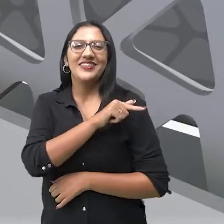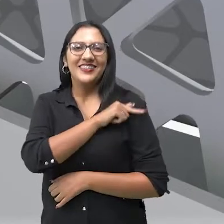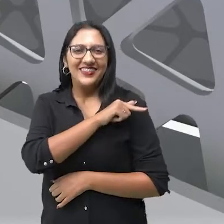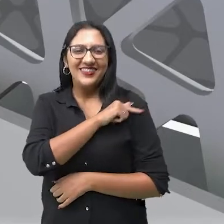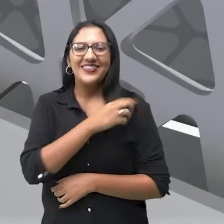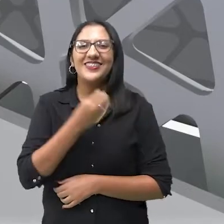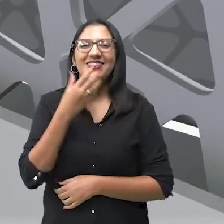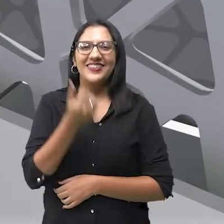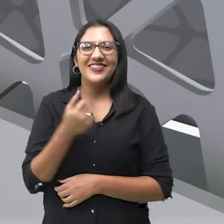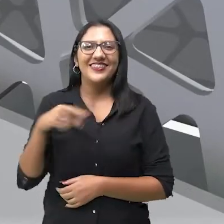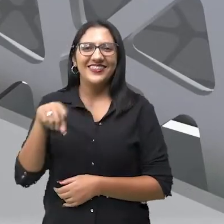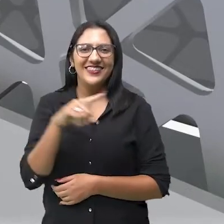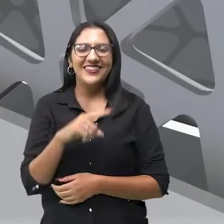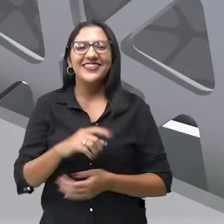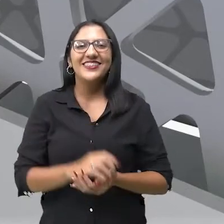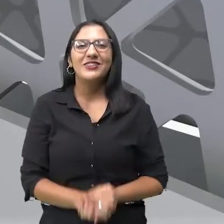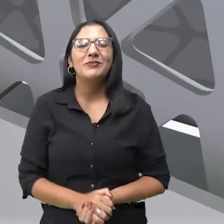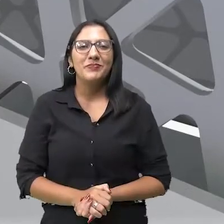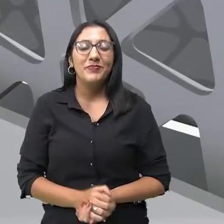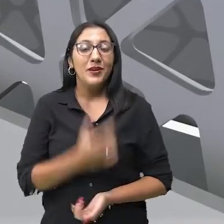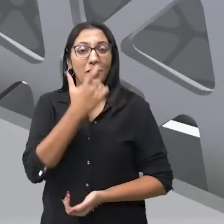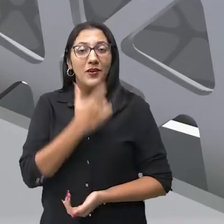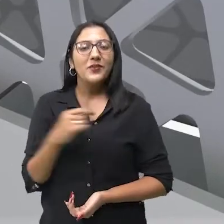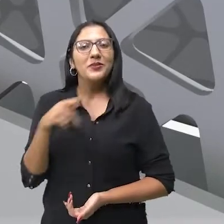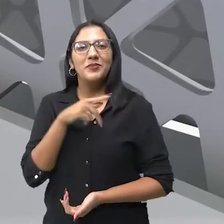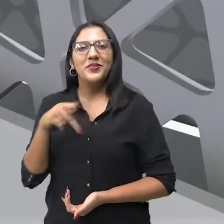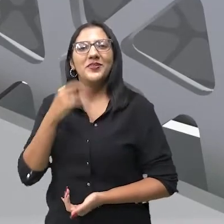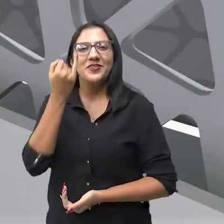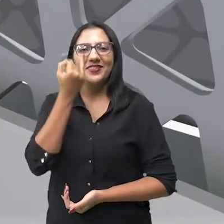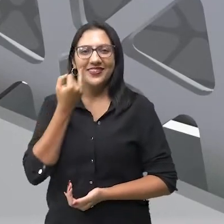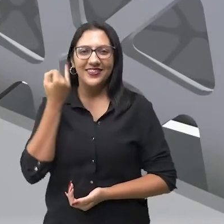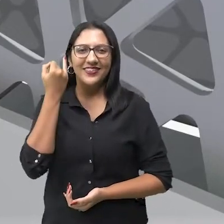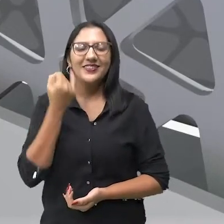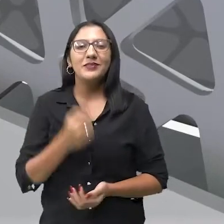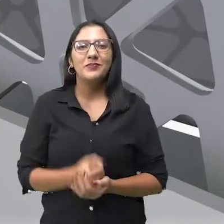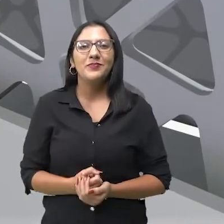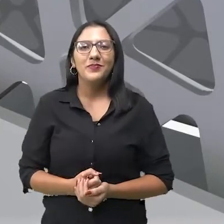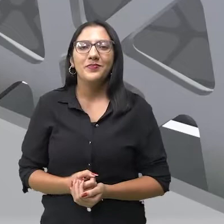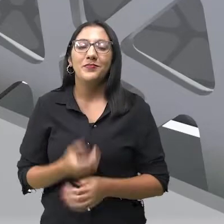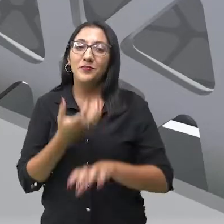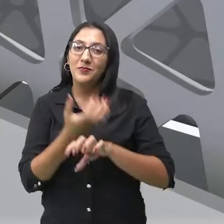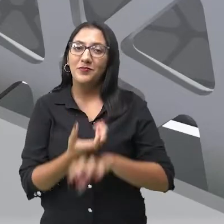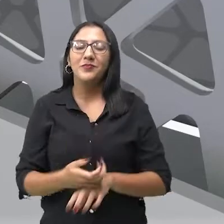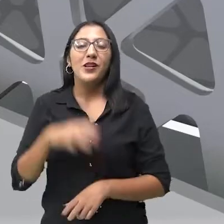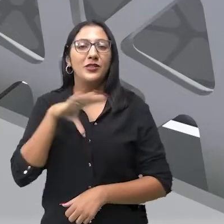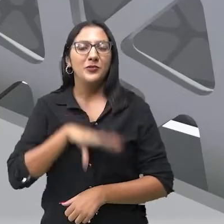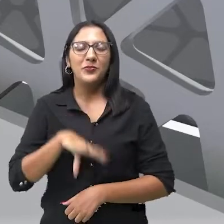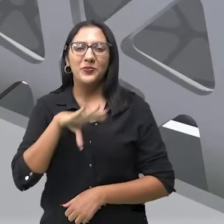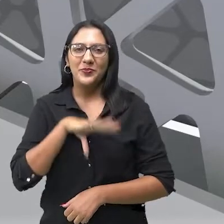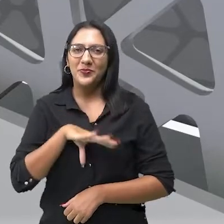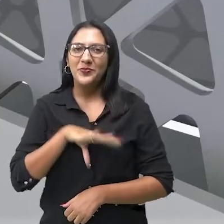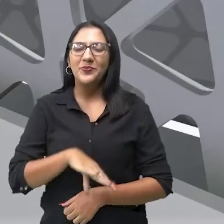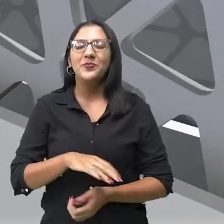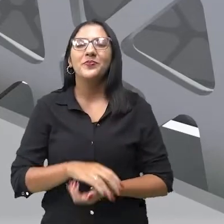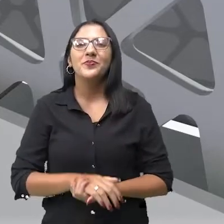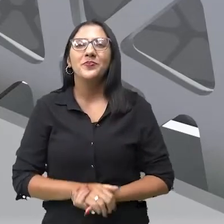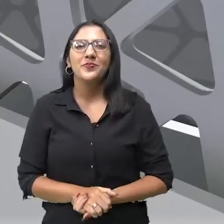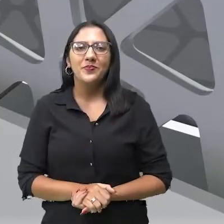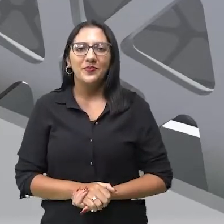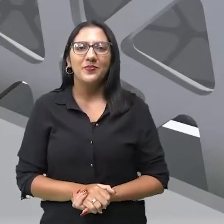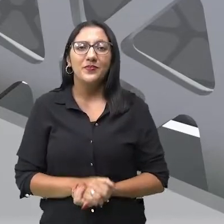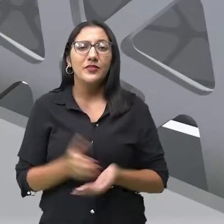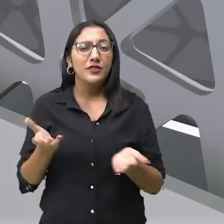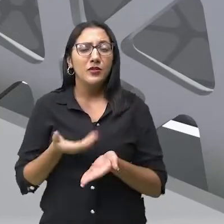do 7º ano, tudo bem com vocês? Eu sou a professora Joyce Martins e esse é o nosso componente de língua